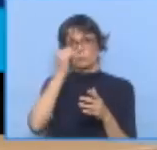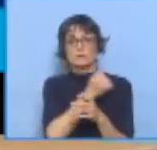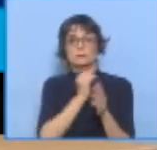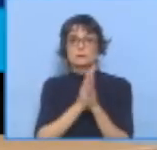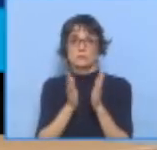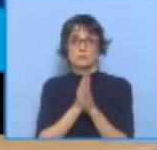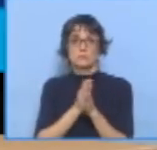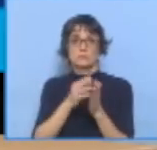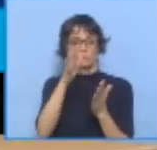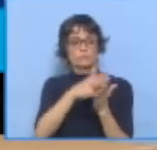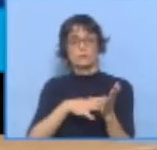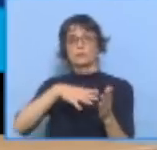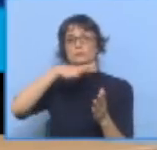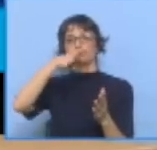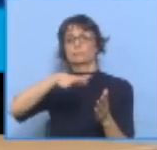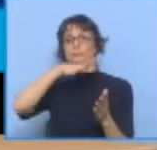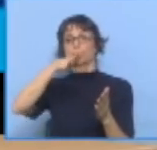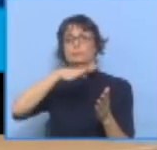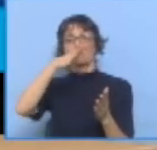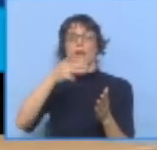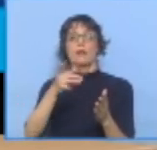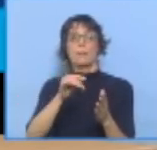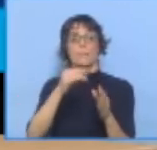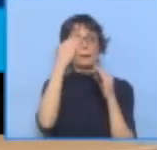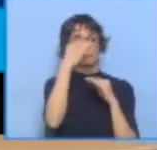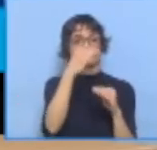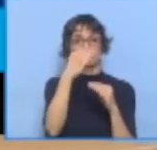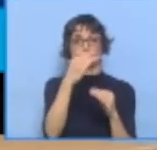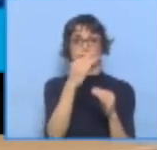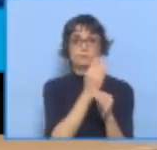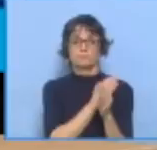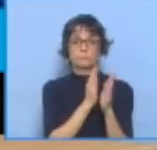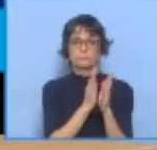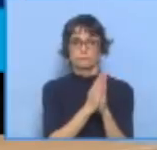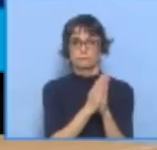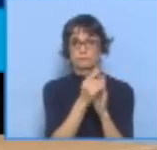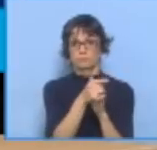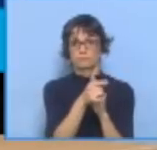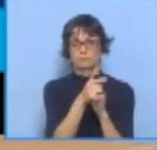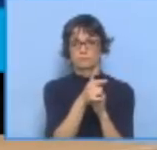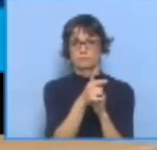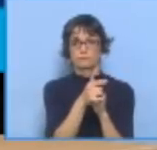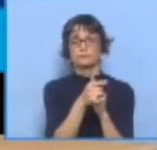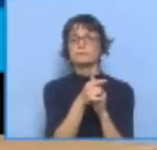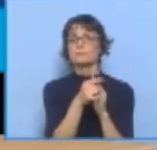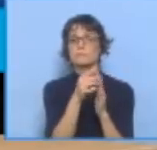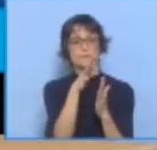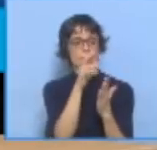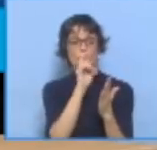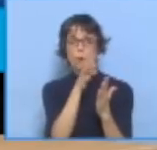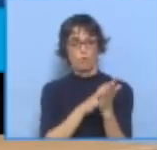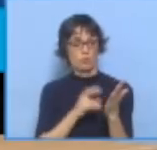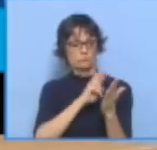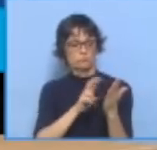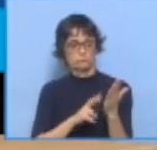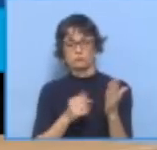na catequese, na disciplina de moral, religião moral católica, é evidente também muitas vezes é lido para todos e